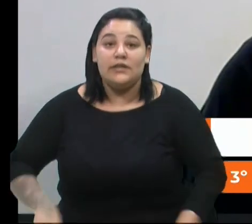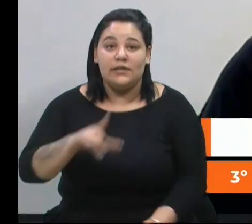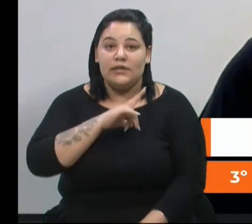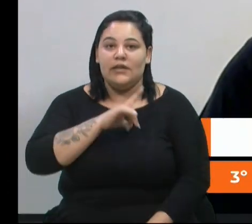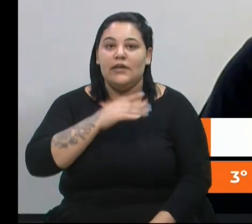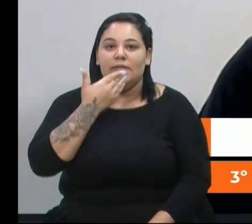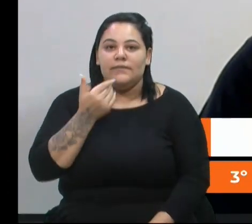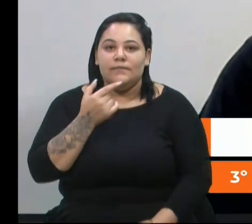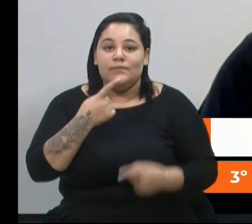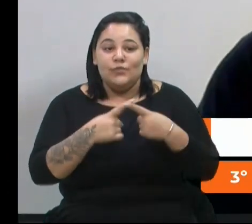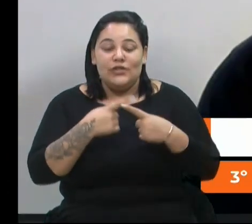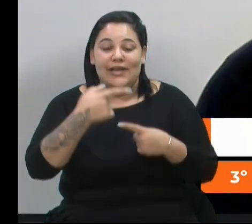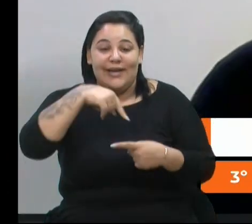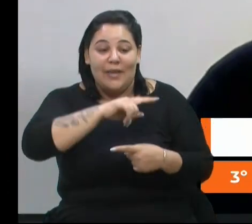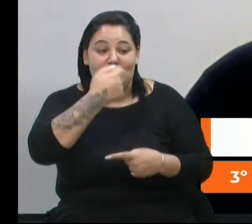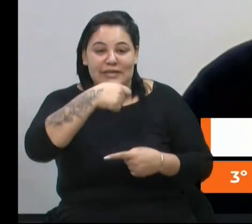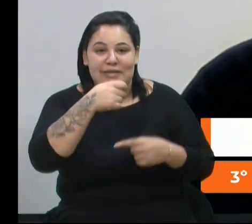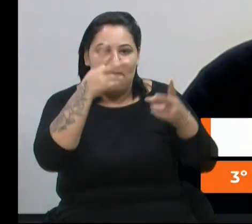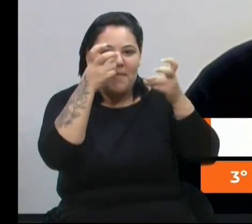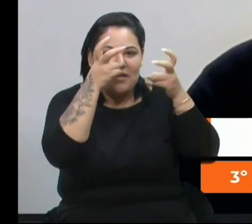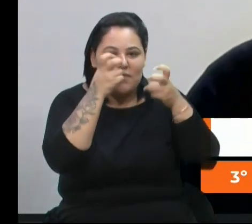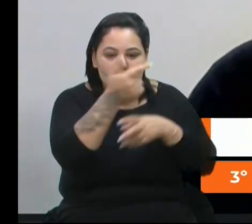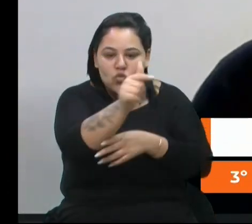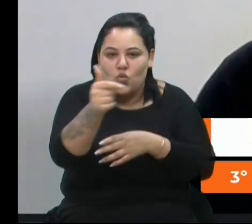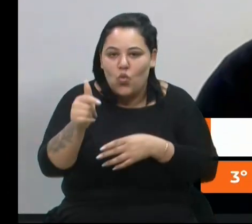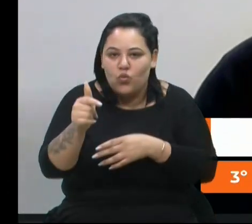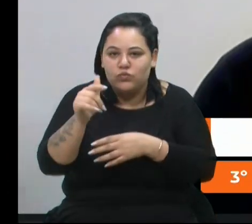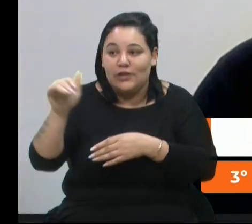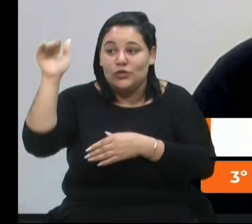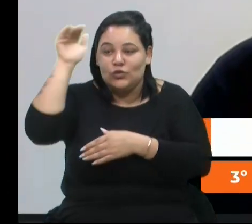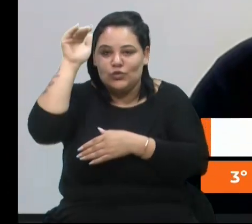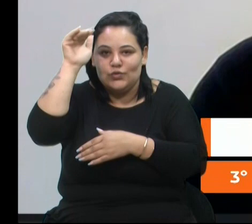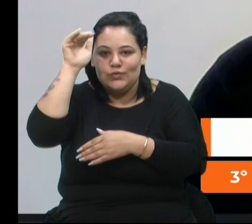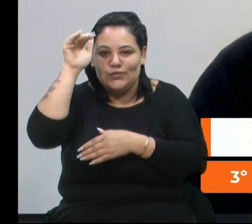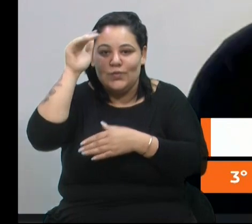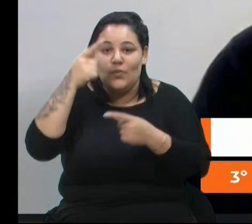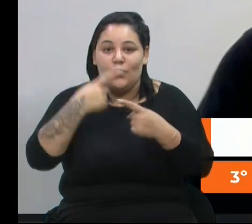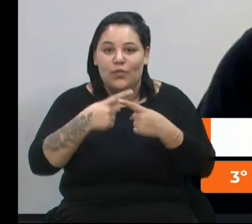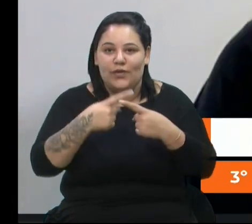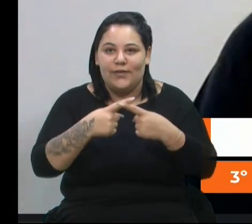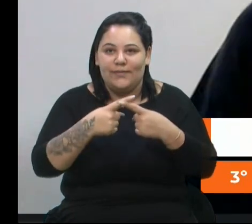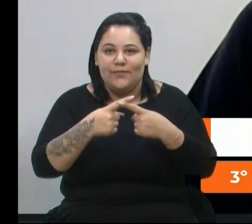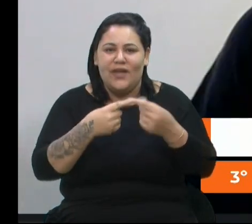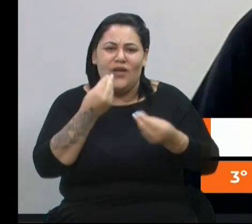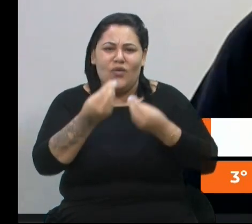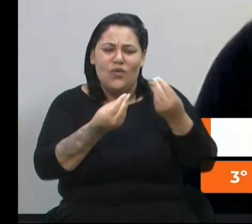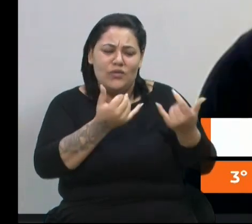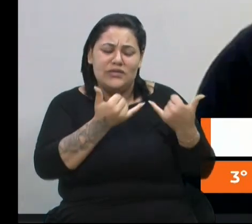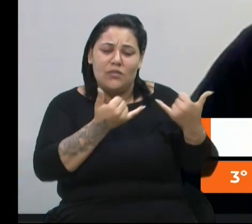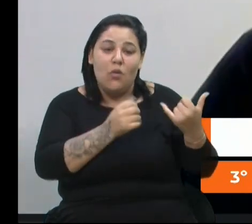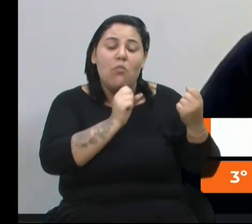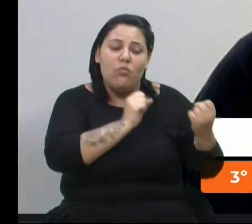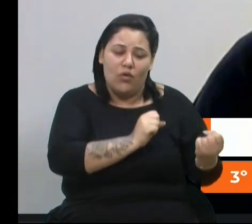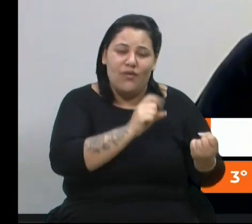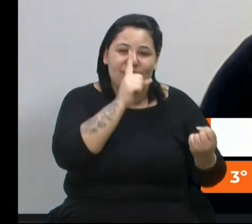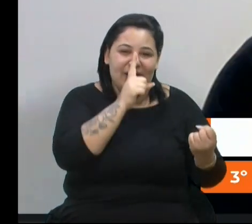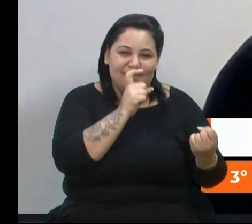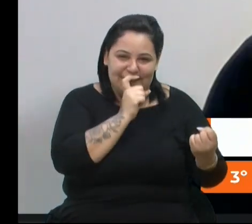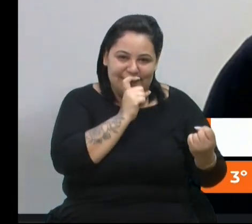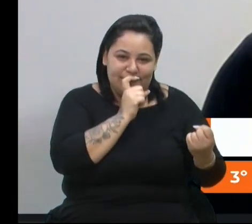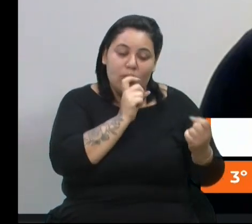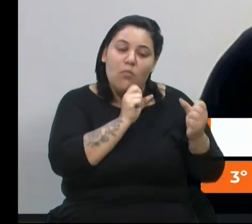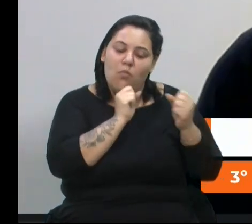outros adolescentes ou nos adultos que sejam a referência de agora. Que pode, sim, ser um pai ou uma mãe? Pode, mas